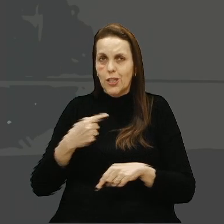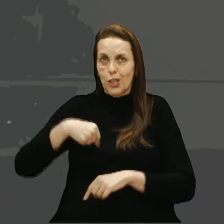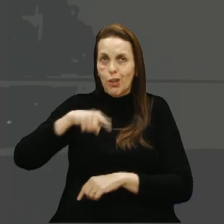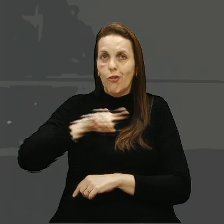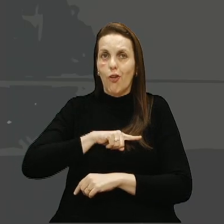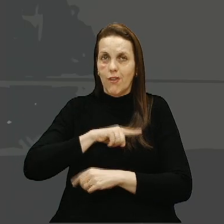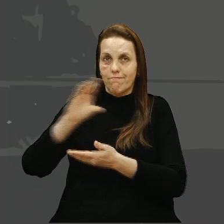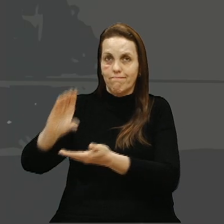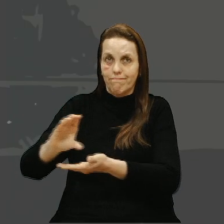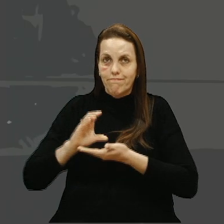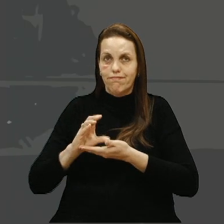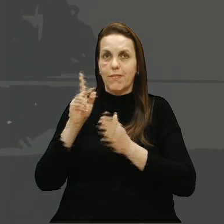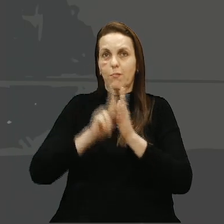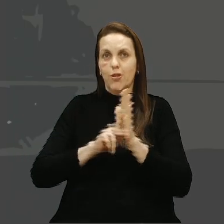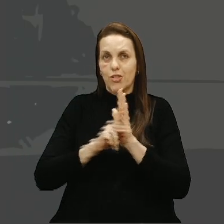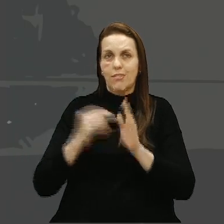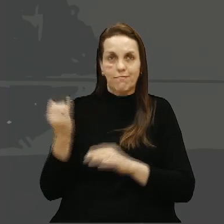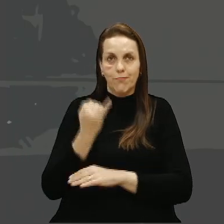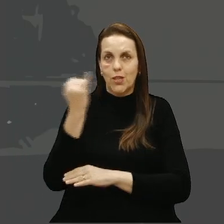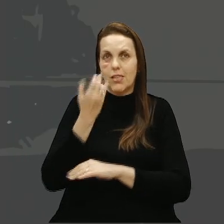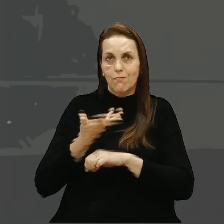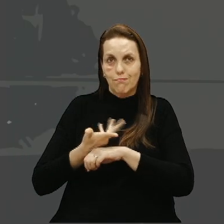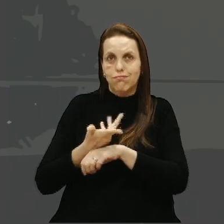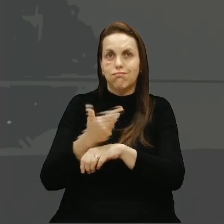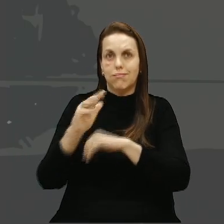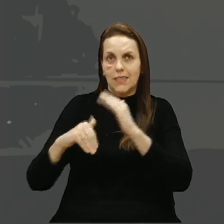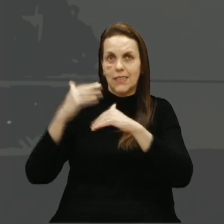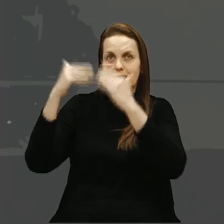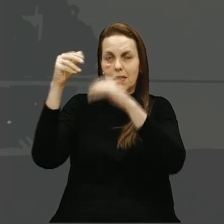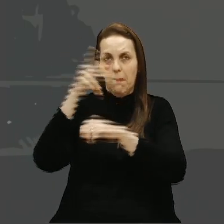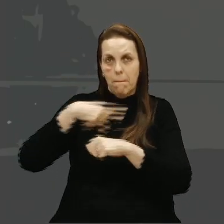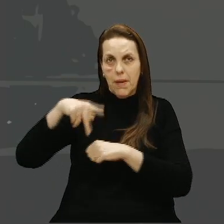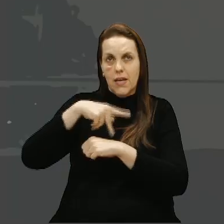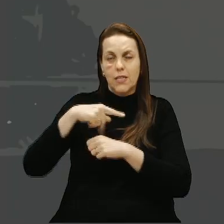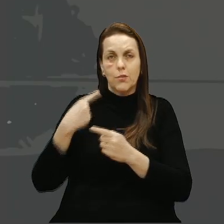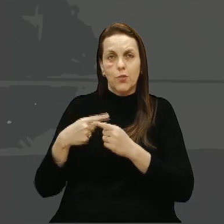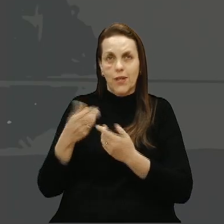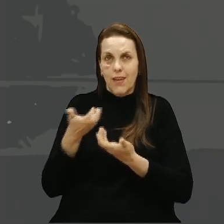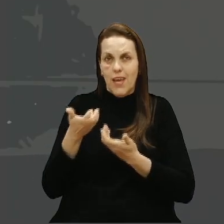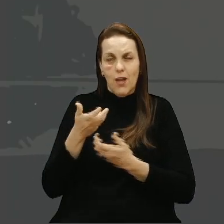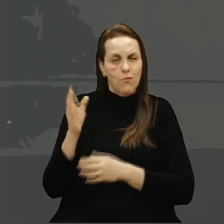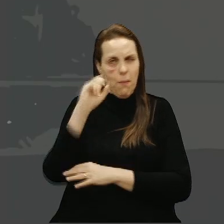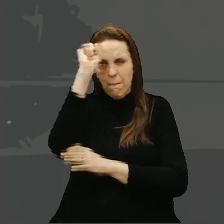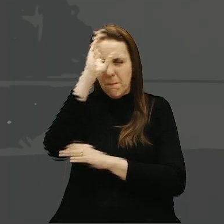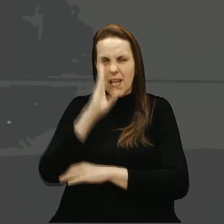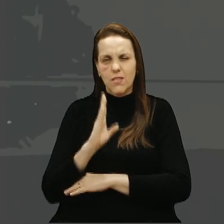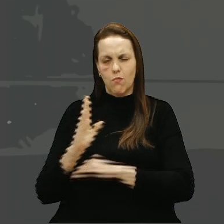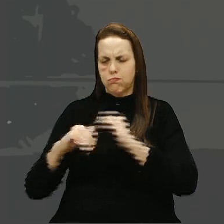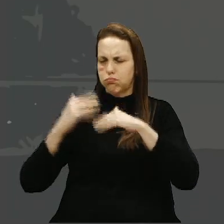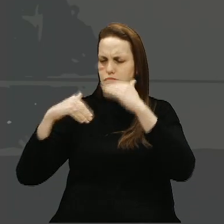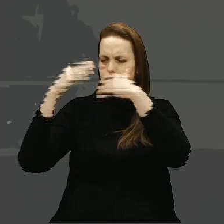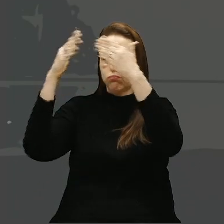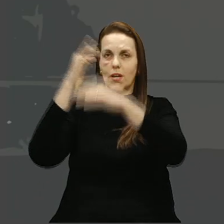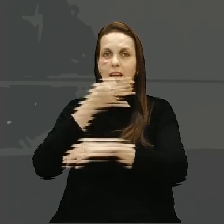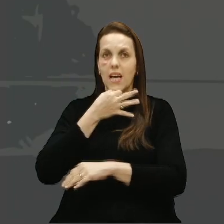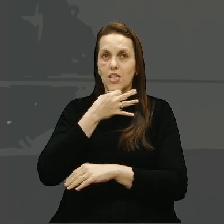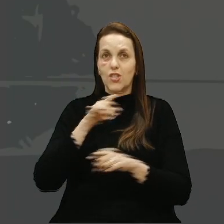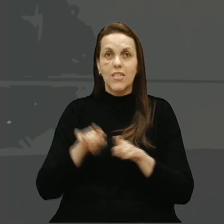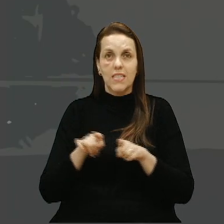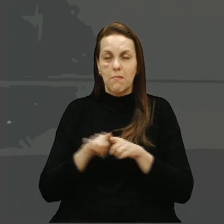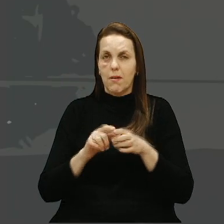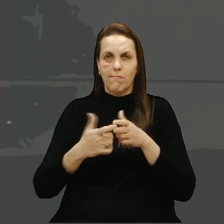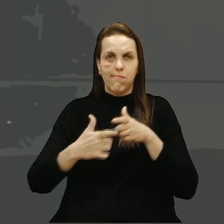trazendo um projeto importantíssimo para acelerar o crescimento do nosso país, porque nós queremos ver o Brasil crescendo, Caxias crescendo e o nosso